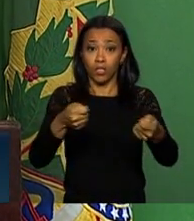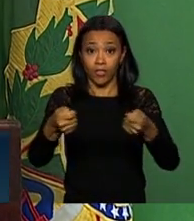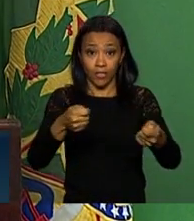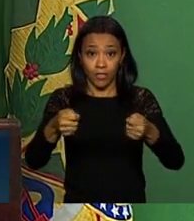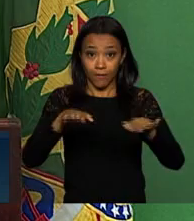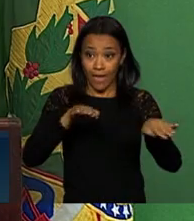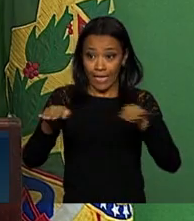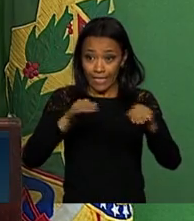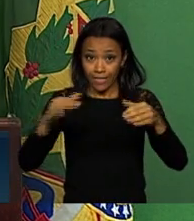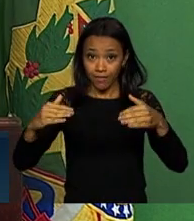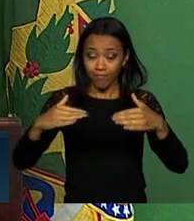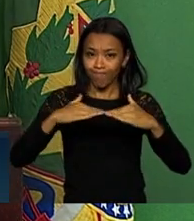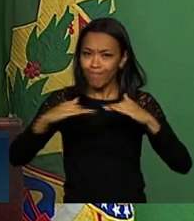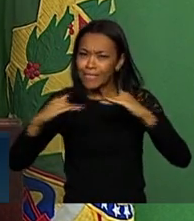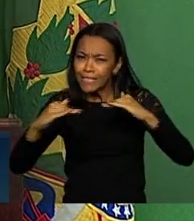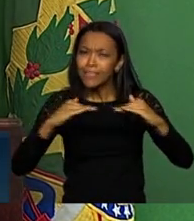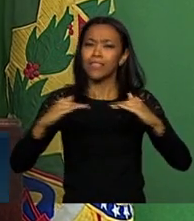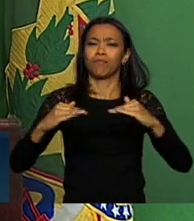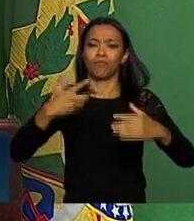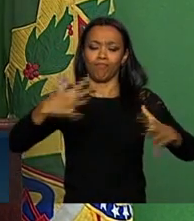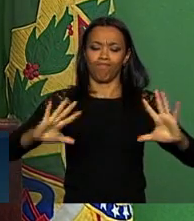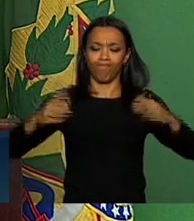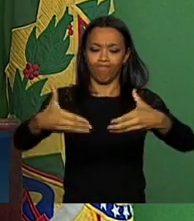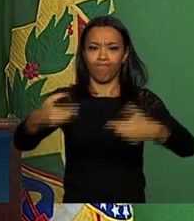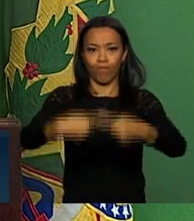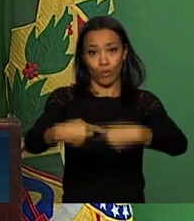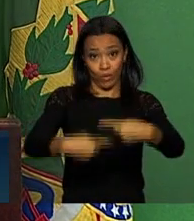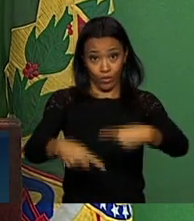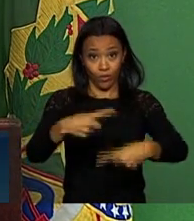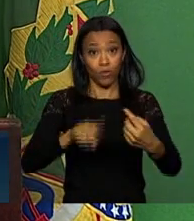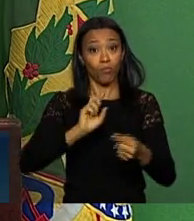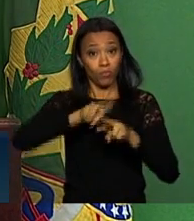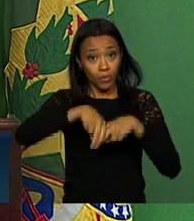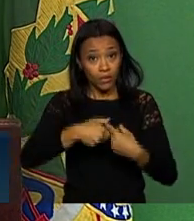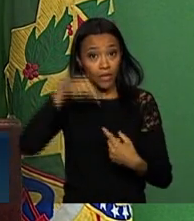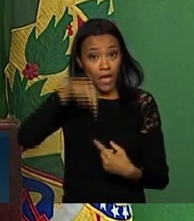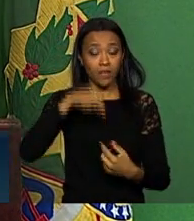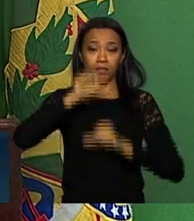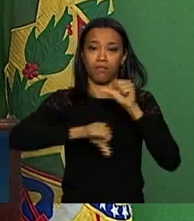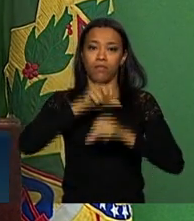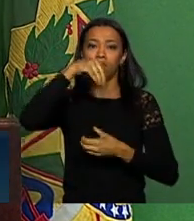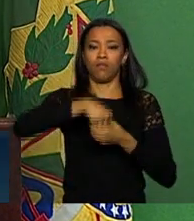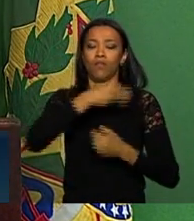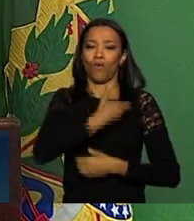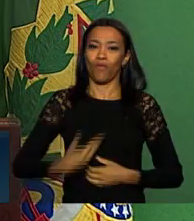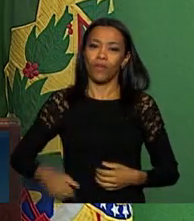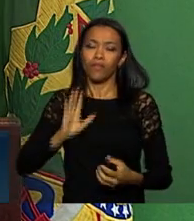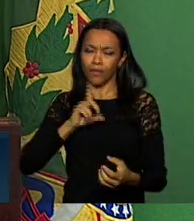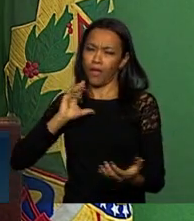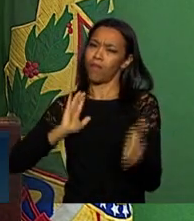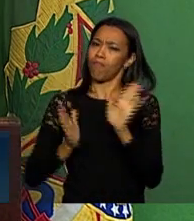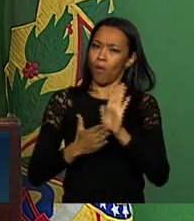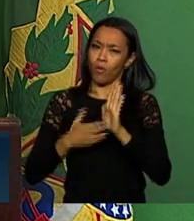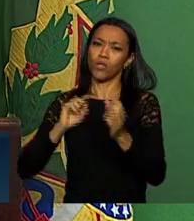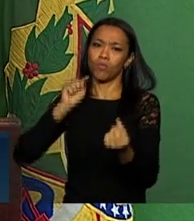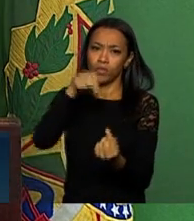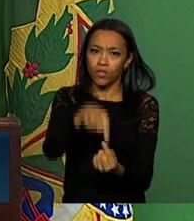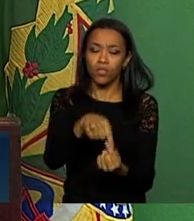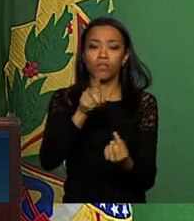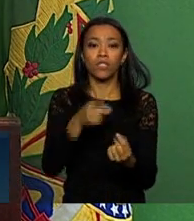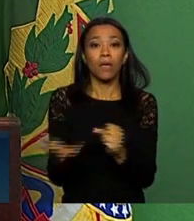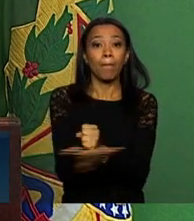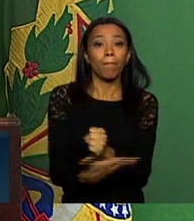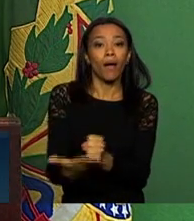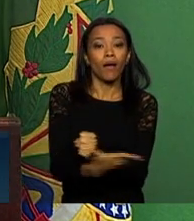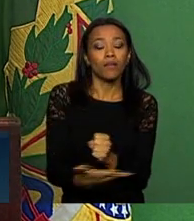por isso essa reforma tem também um propósito o de atualizar a base política do governo